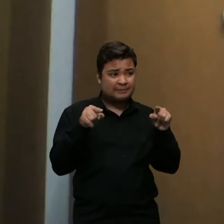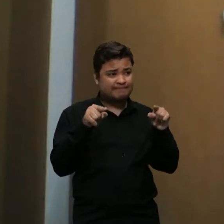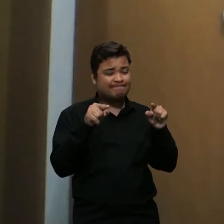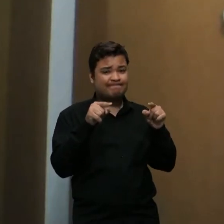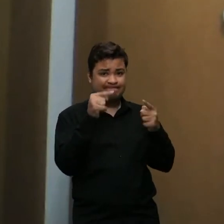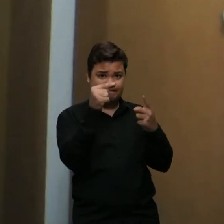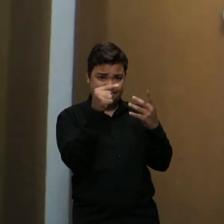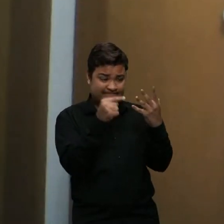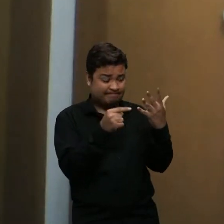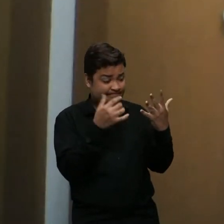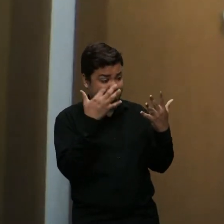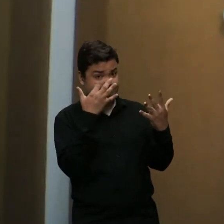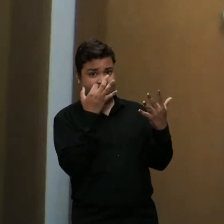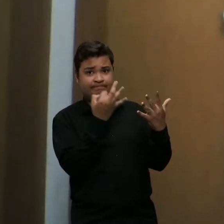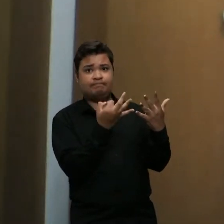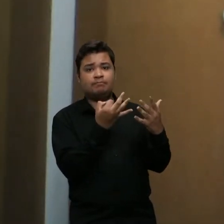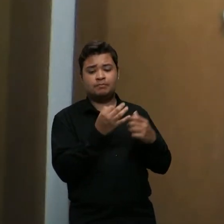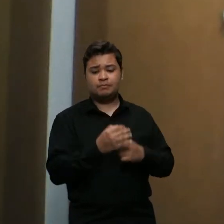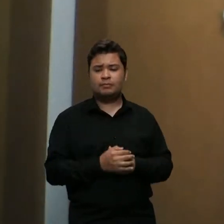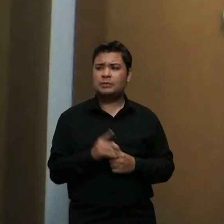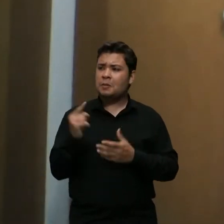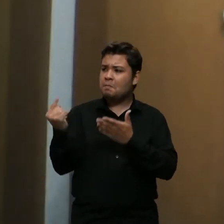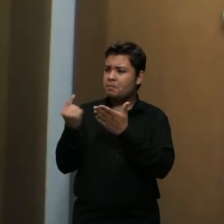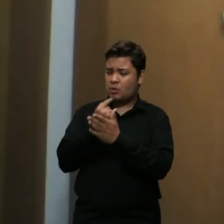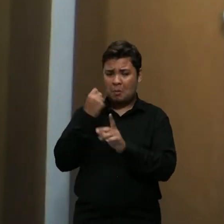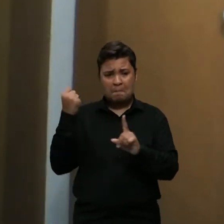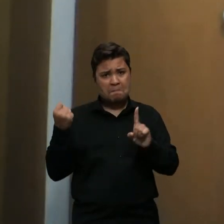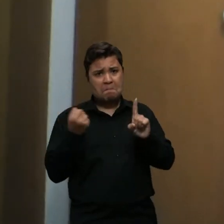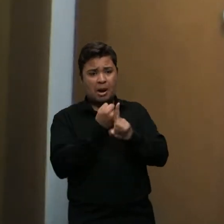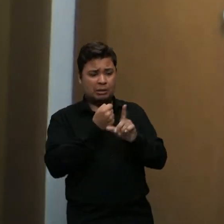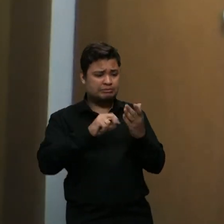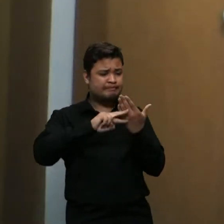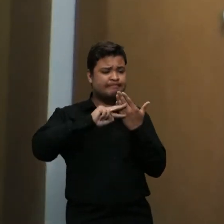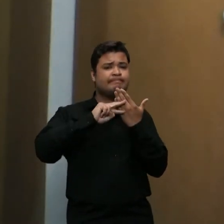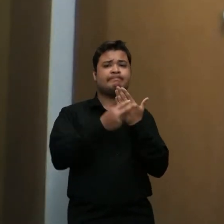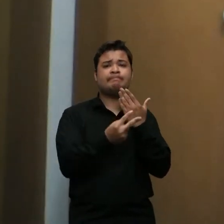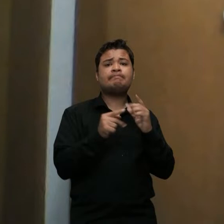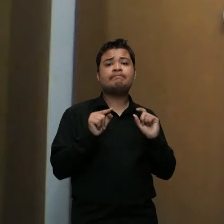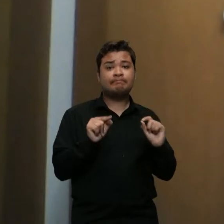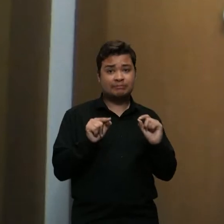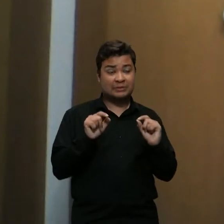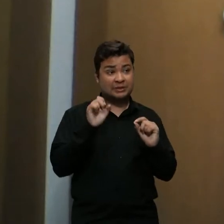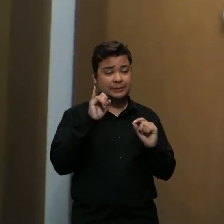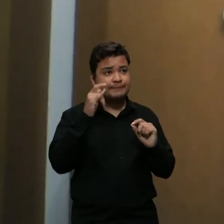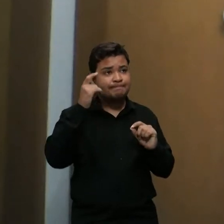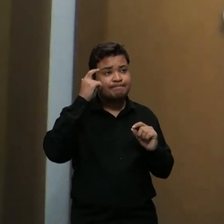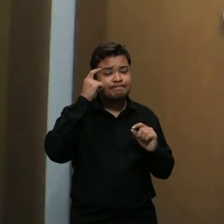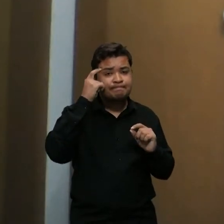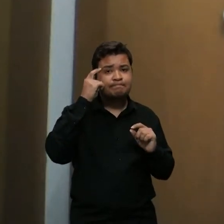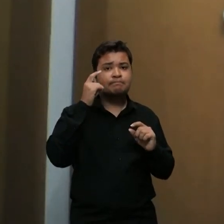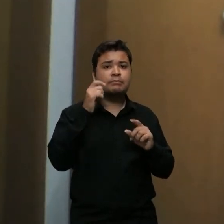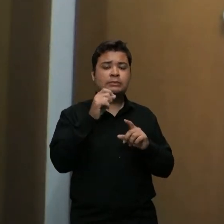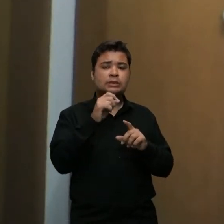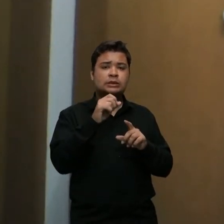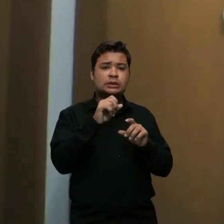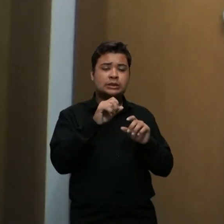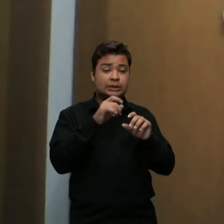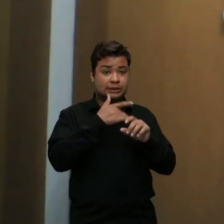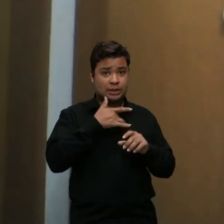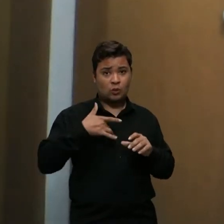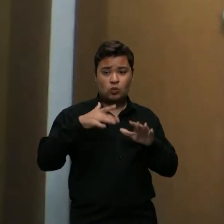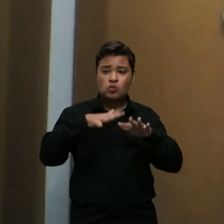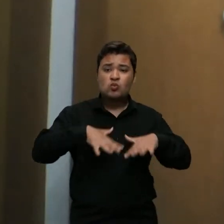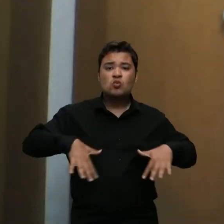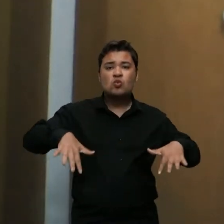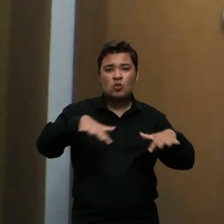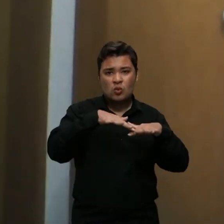no impacto, que foi a pergunta que você fez, qual é esse impacto pensando na saúde coletiva, no nosso sistema único de saúde? A